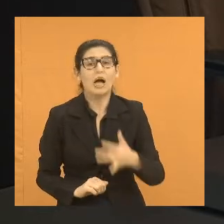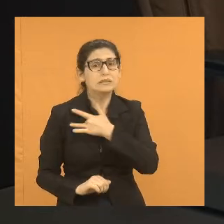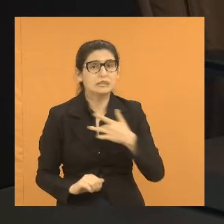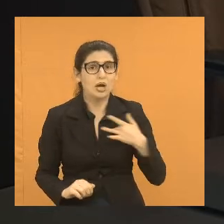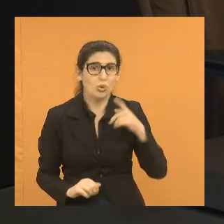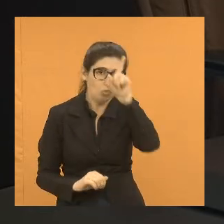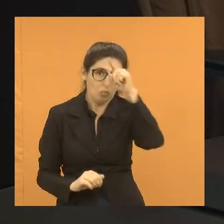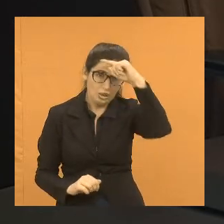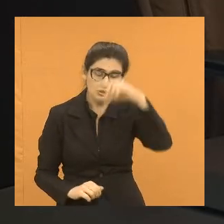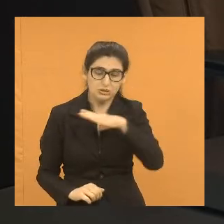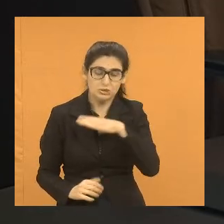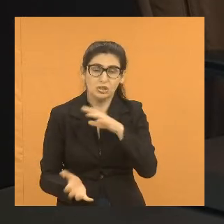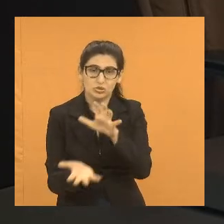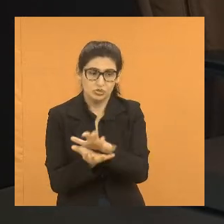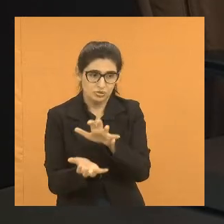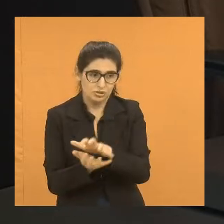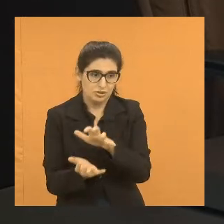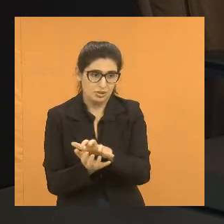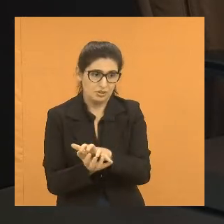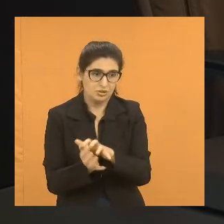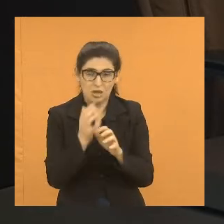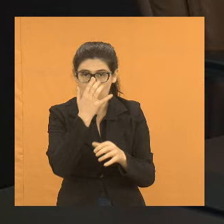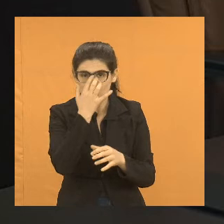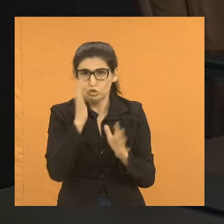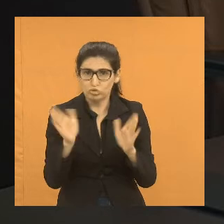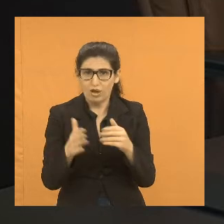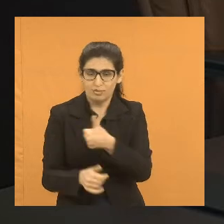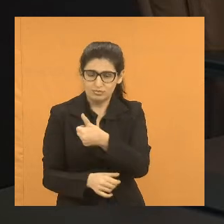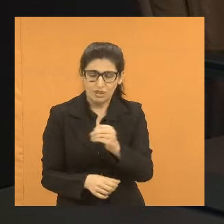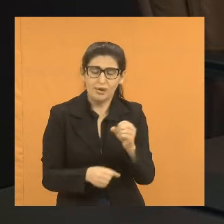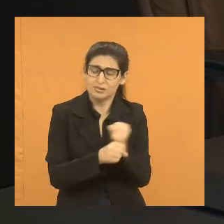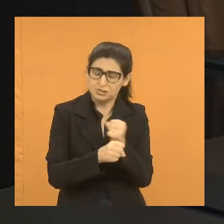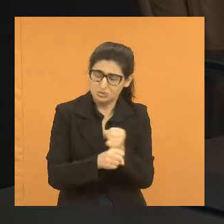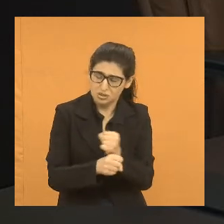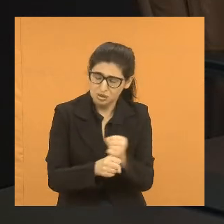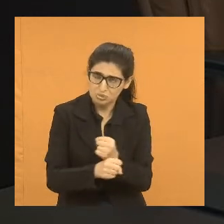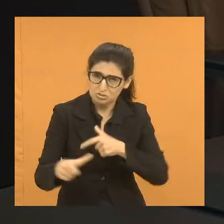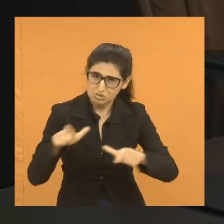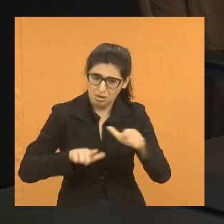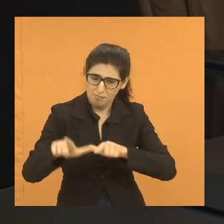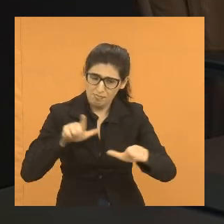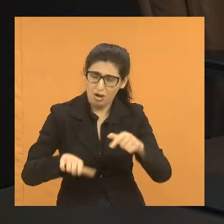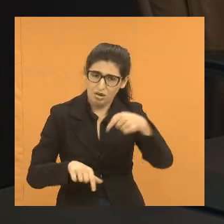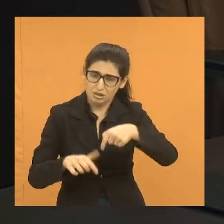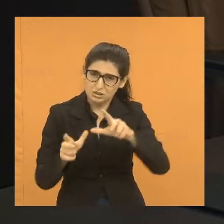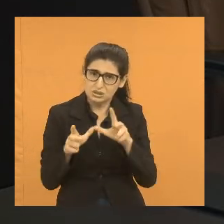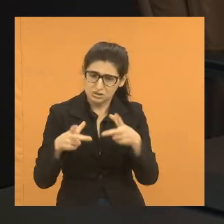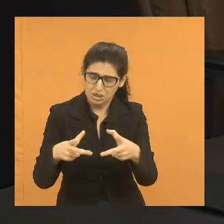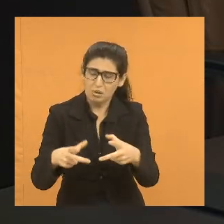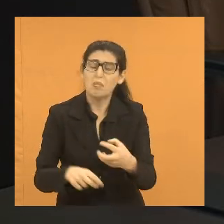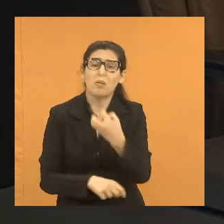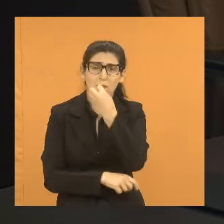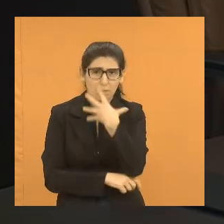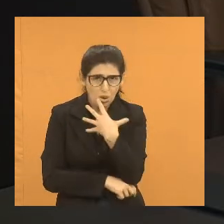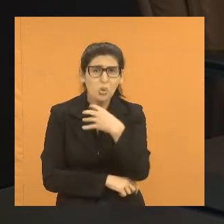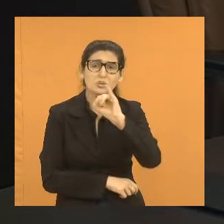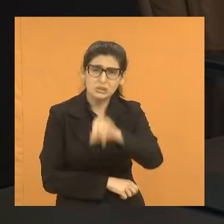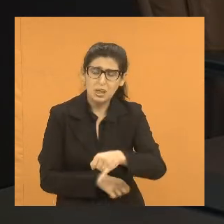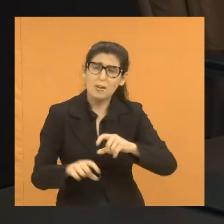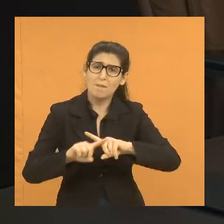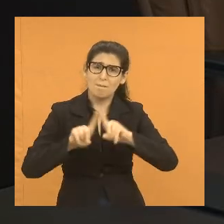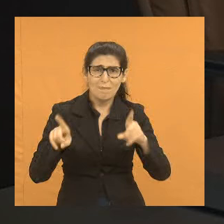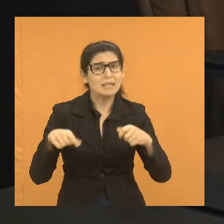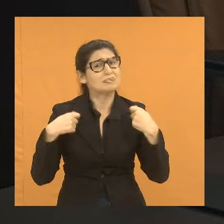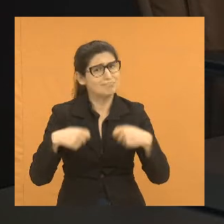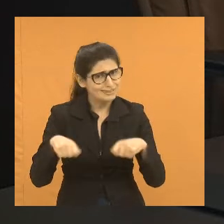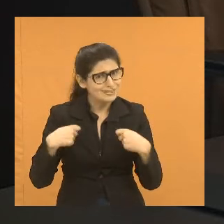de Jacareí, eu que tenho vou fazer 10 anos aqui na Câmara, ela está muito boa, mas tem muita coisa